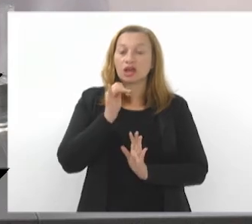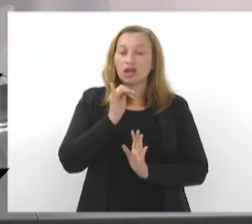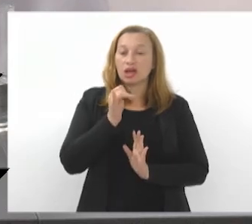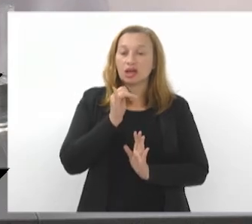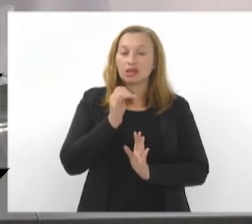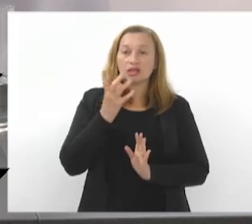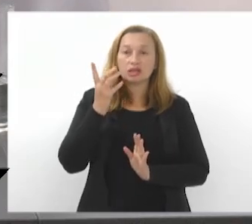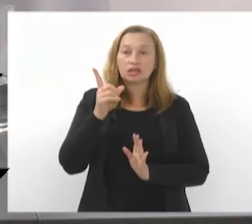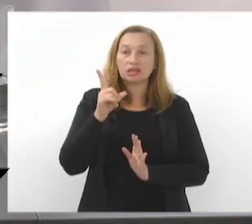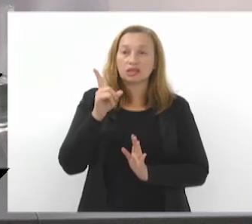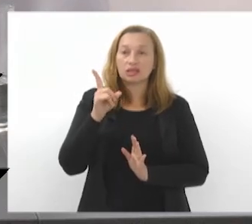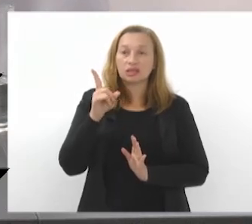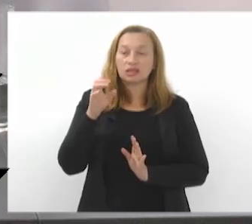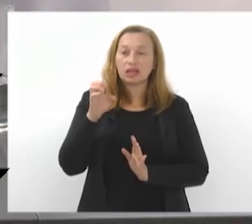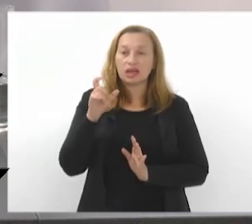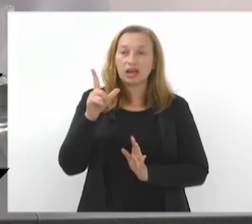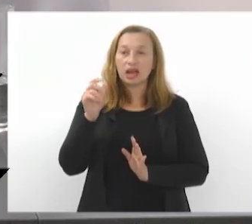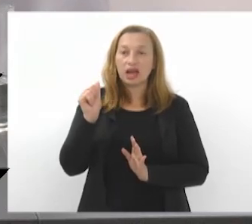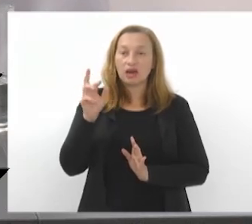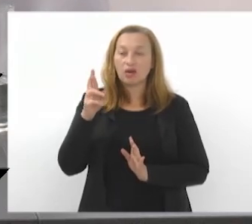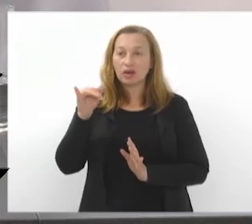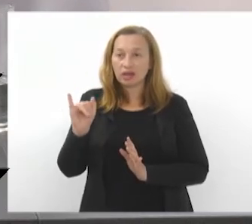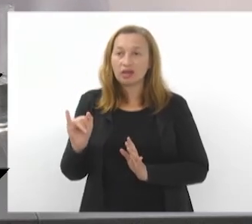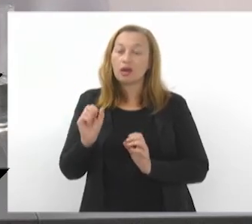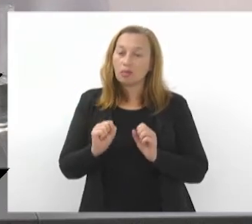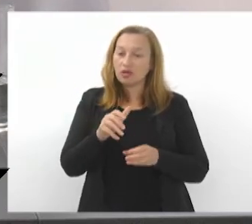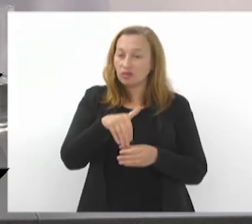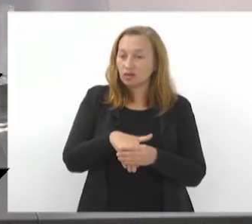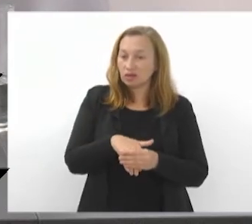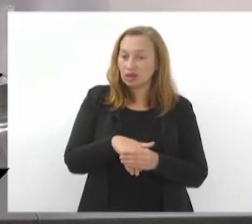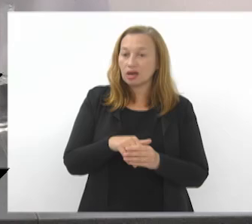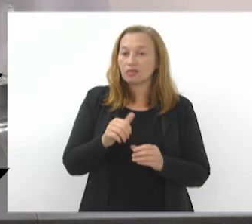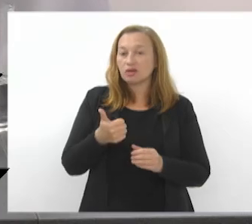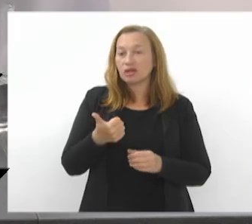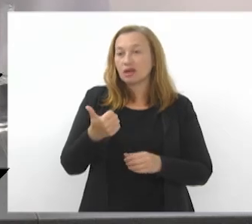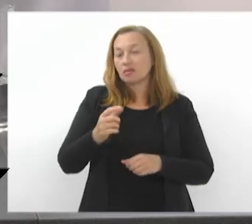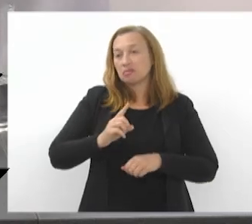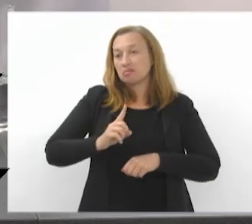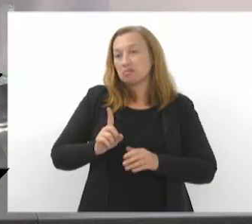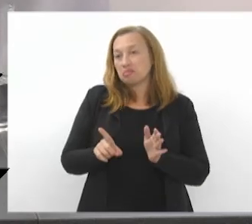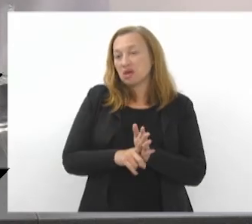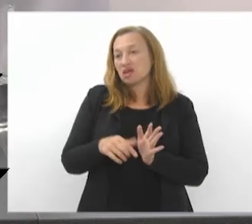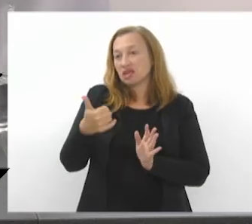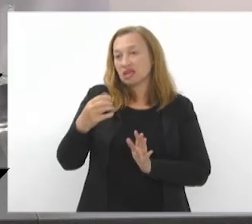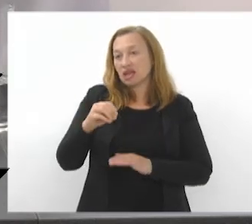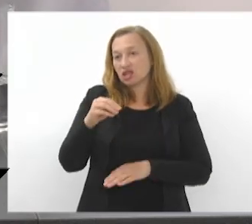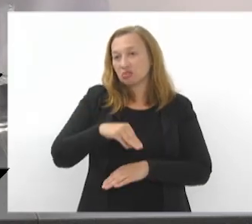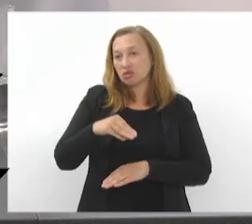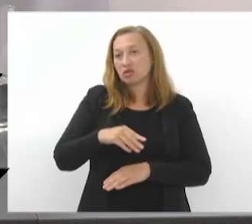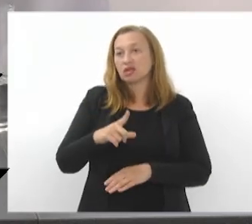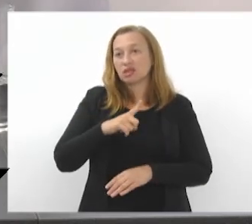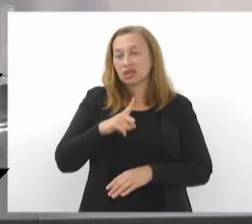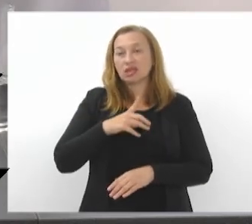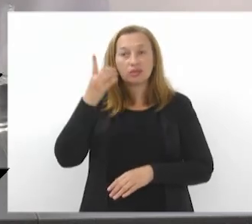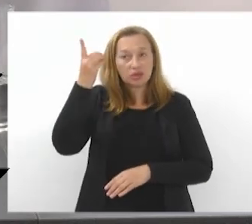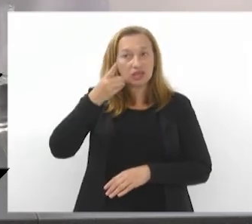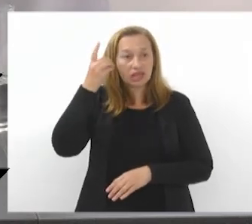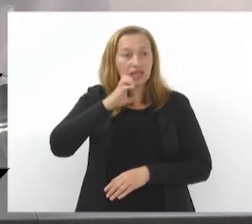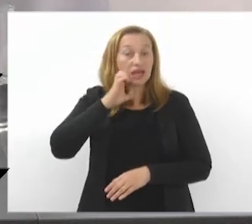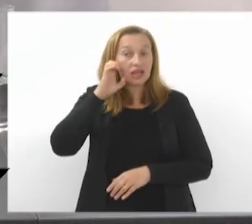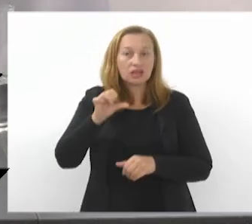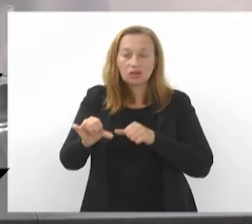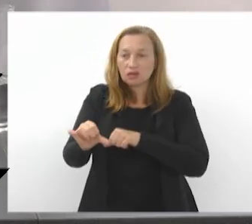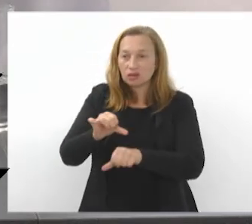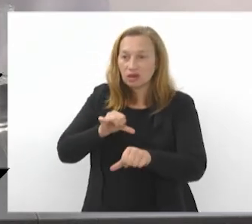Delaroli. Mas a gente pode votar, mas faltam menos de 10 minutos. E ainda há projetos da deputada Élica. Então eu vou inverter